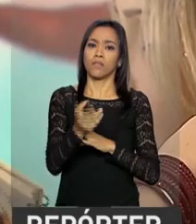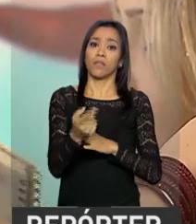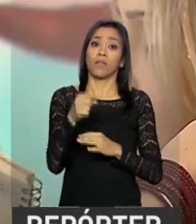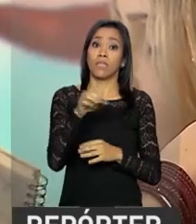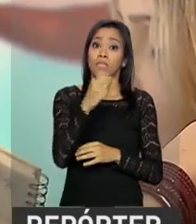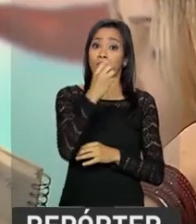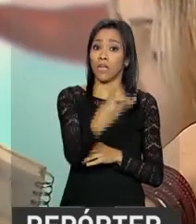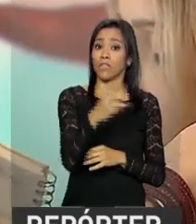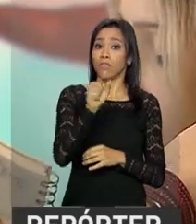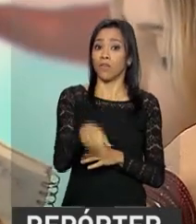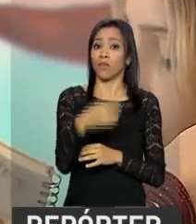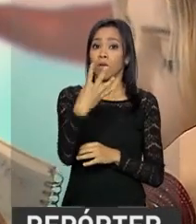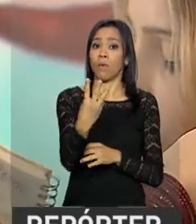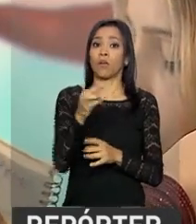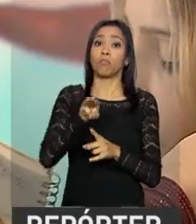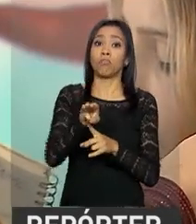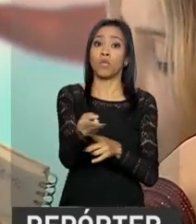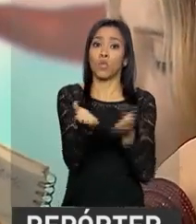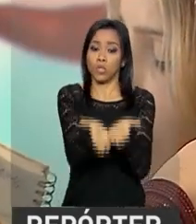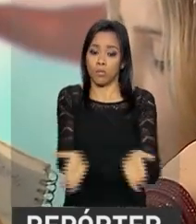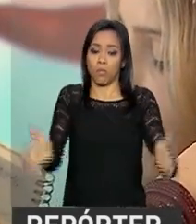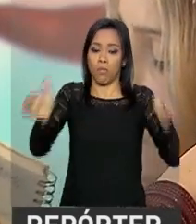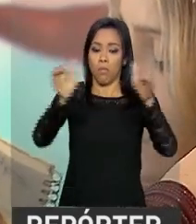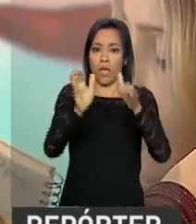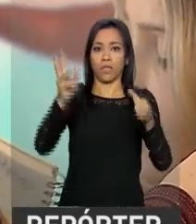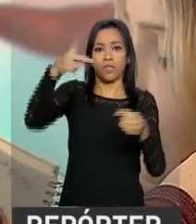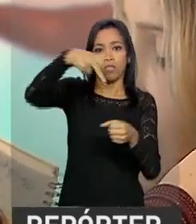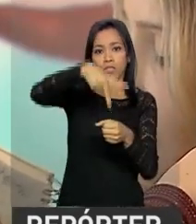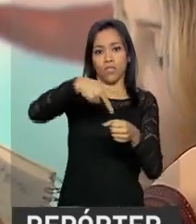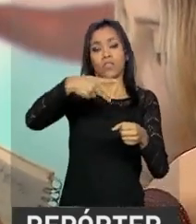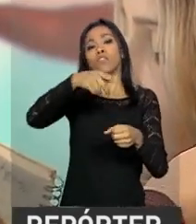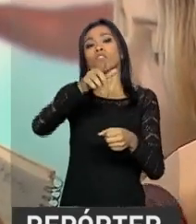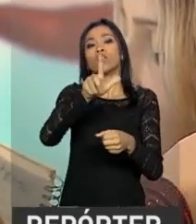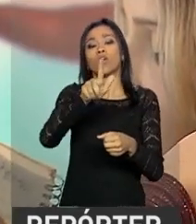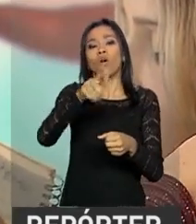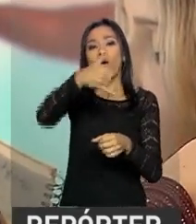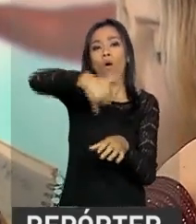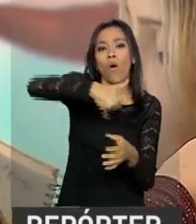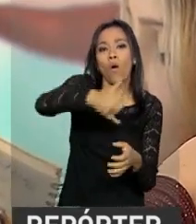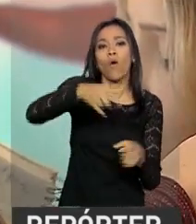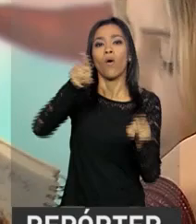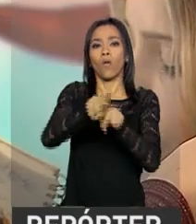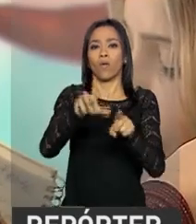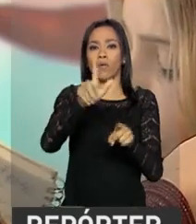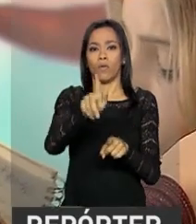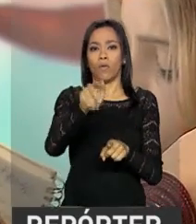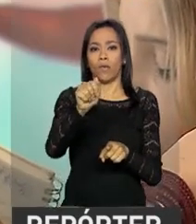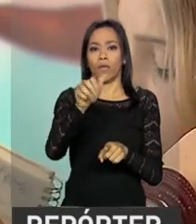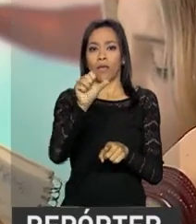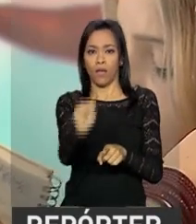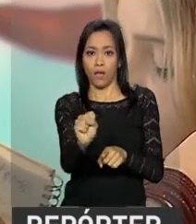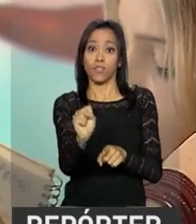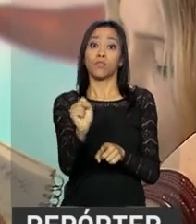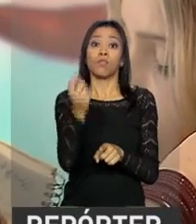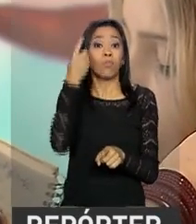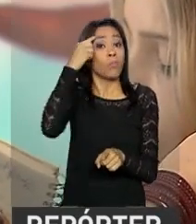3,4 milhões de barris equivalentes de óleo e gás por dia. Portanto,